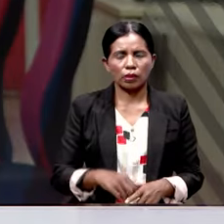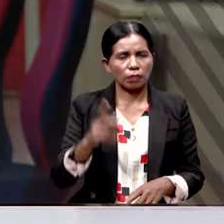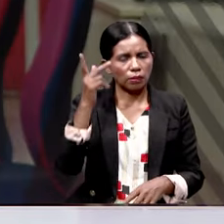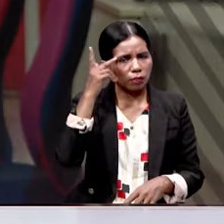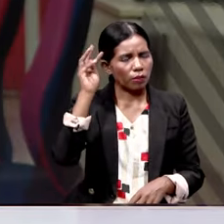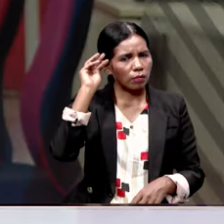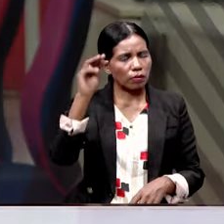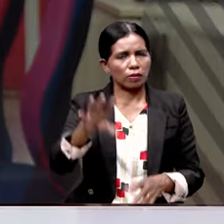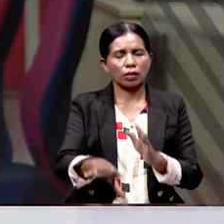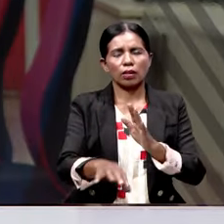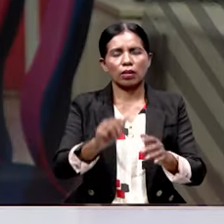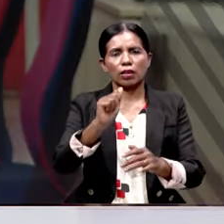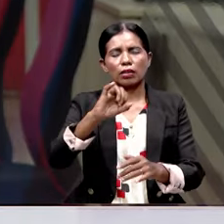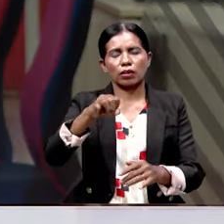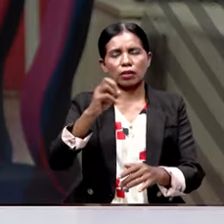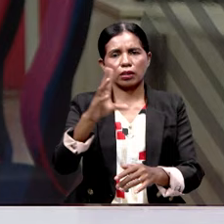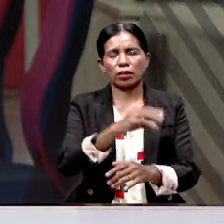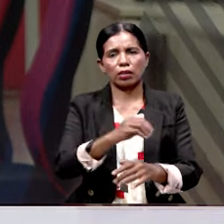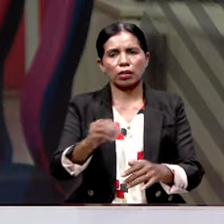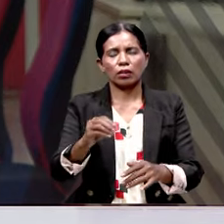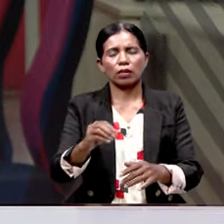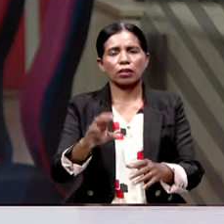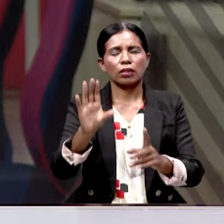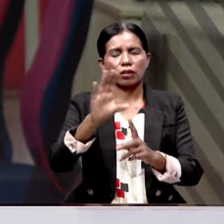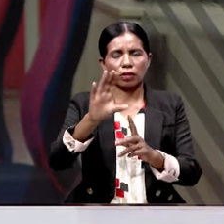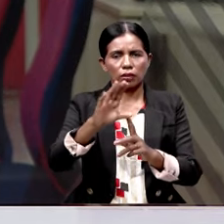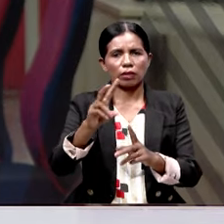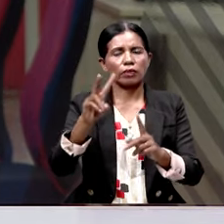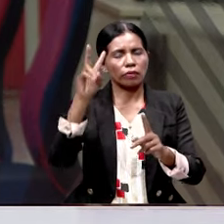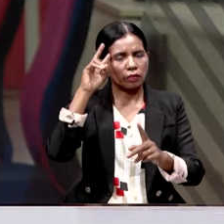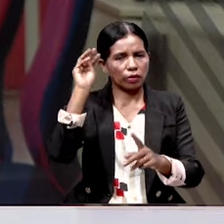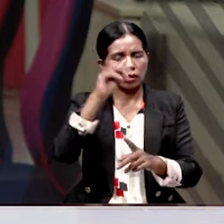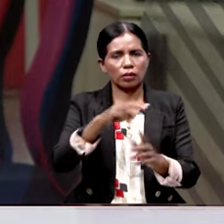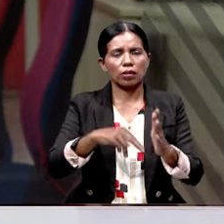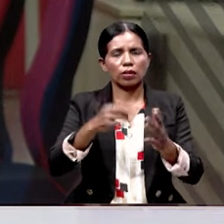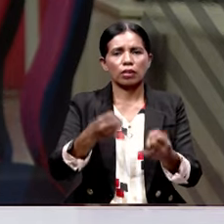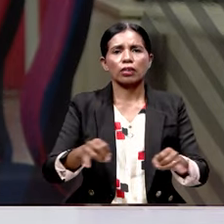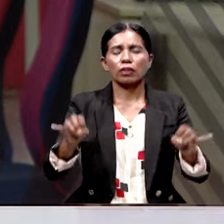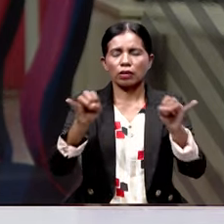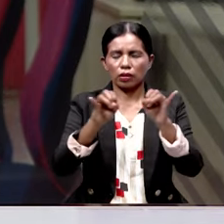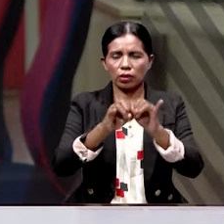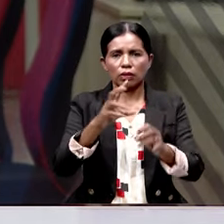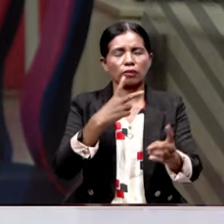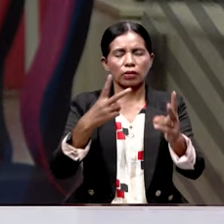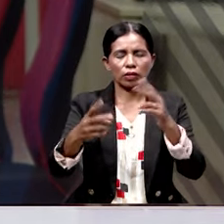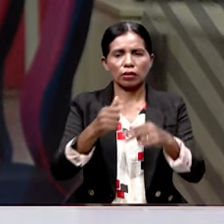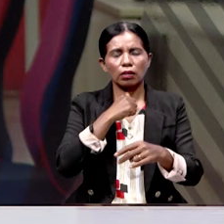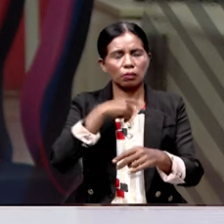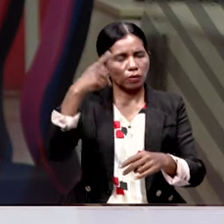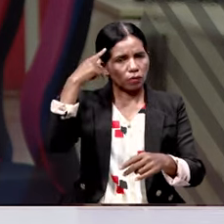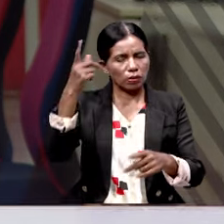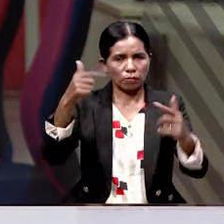Primeiro-ministro nomeia Azio Pereira no Tomás Cabral, ba coordenador-geral, o vice, ba alto nível institucional, ba visita Papa Francisco,